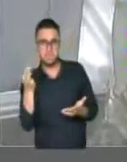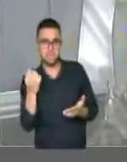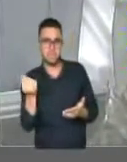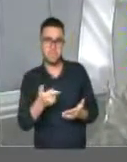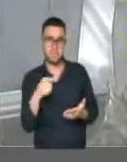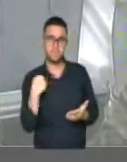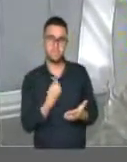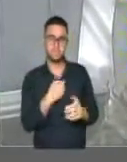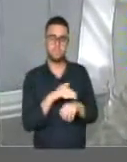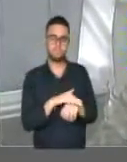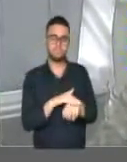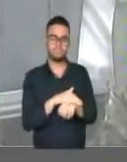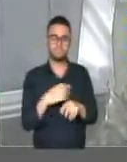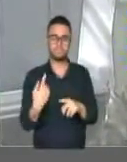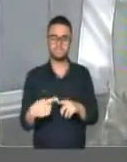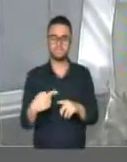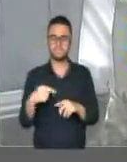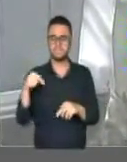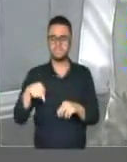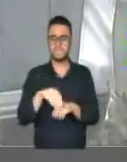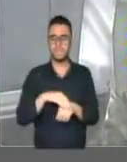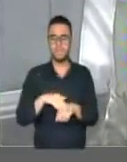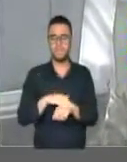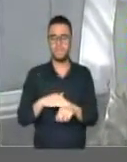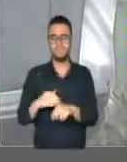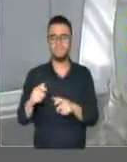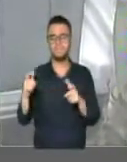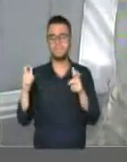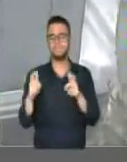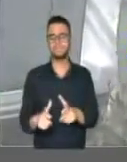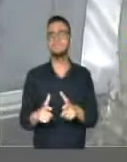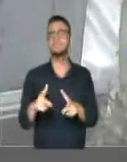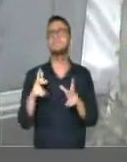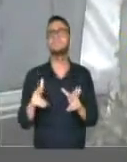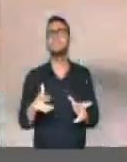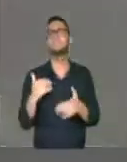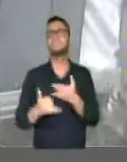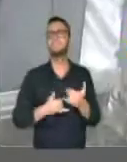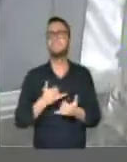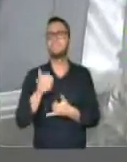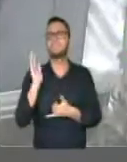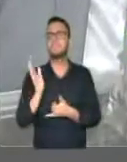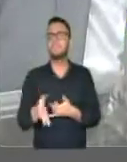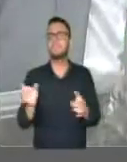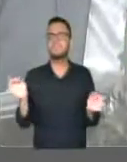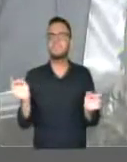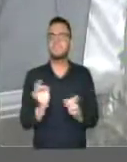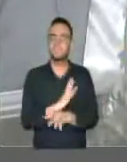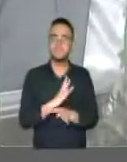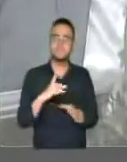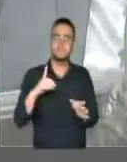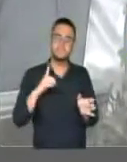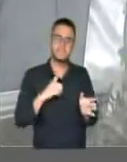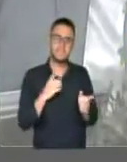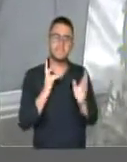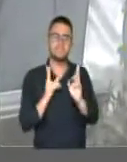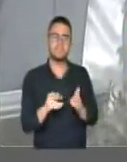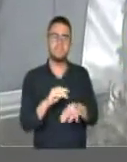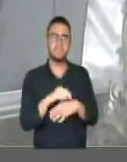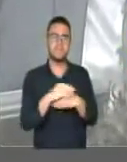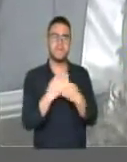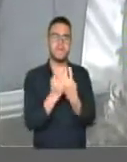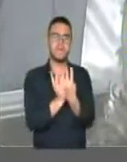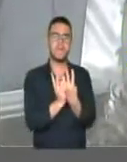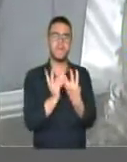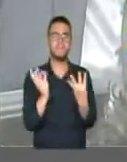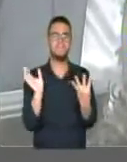aqui. Que é uma conversa num ambiente de jogo jogado, de cartas marcadas, de baralho